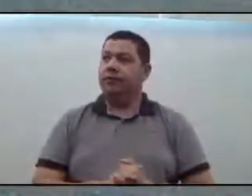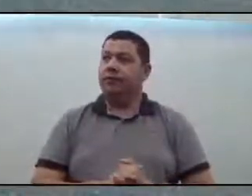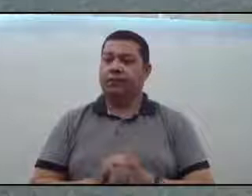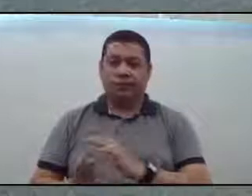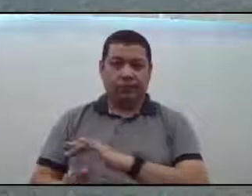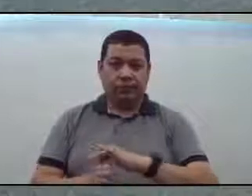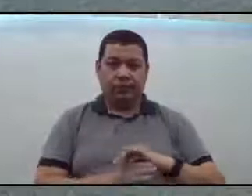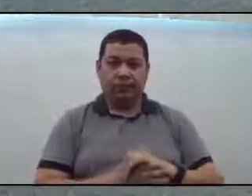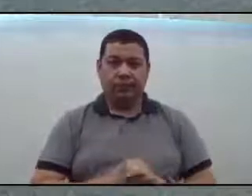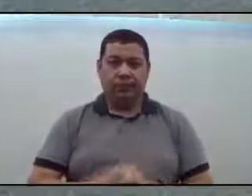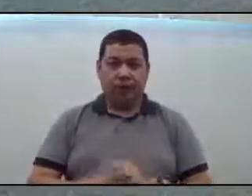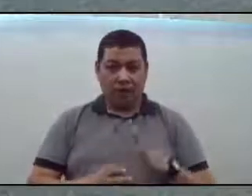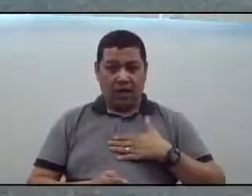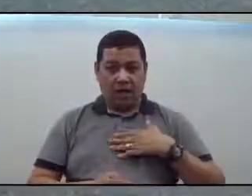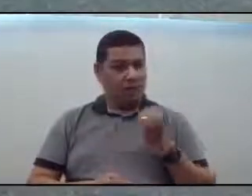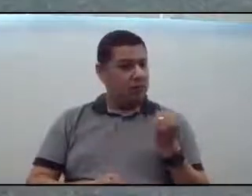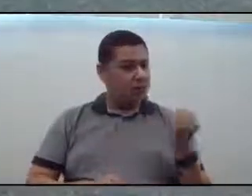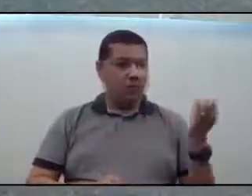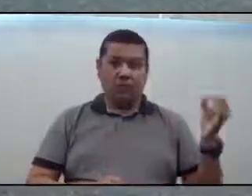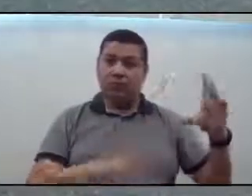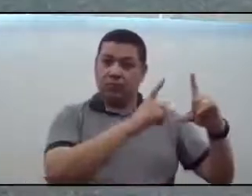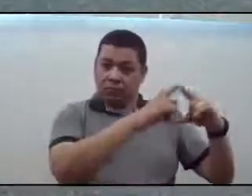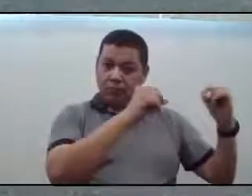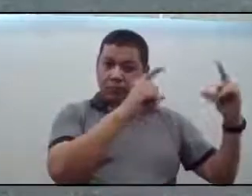A minha ida em Brasília, senhores,